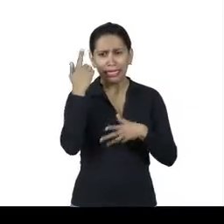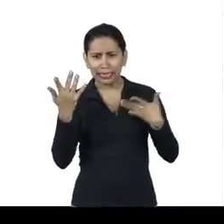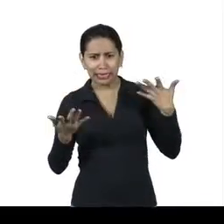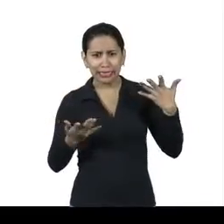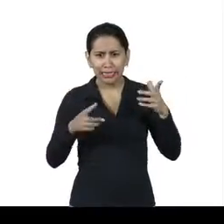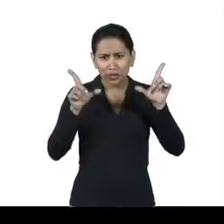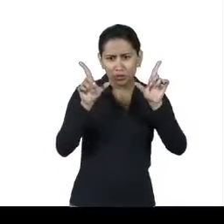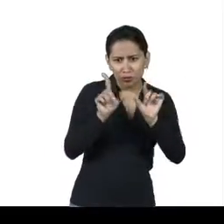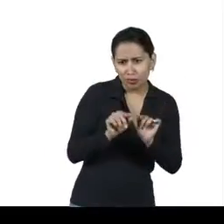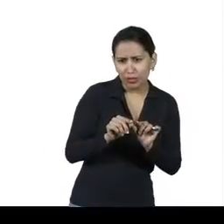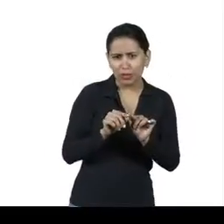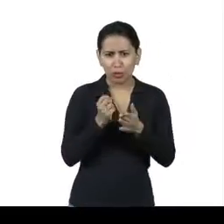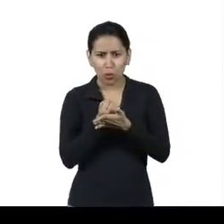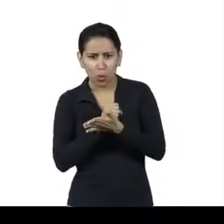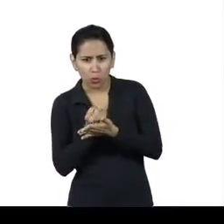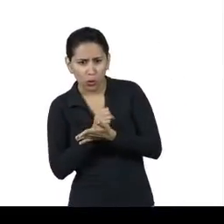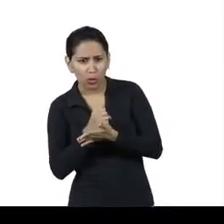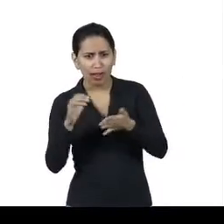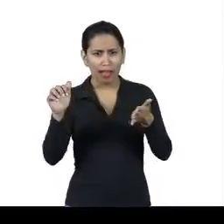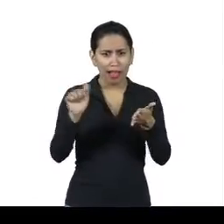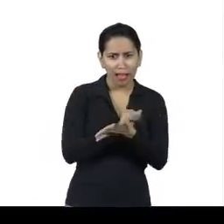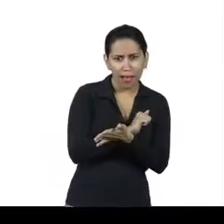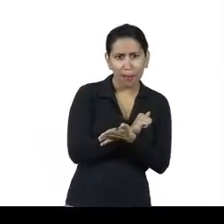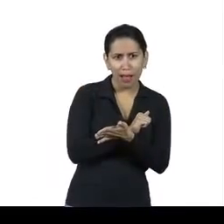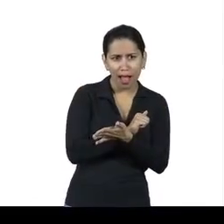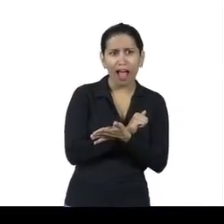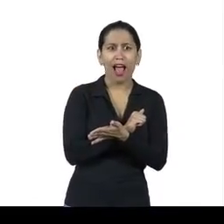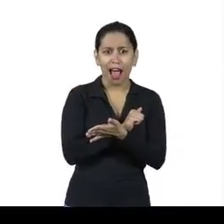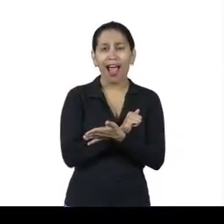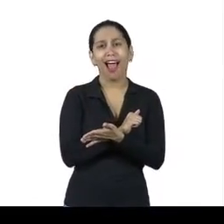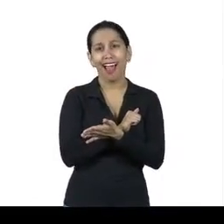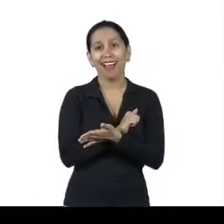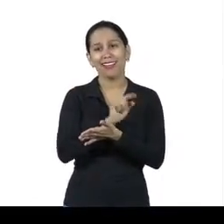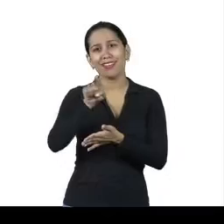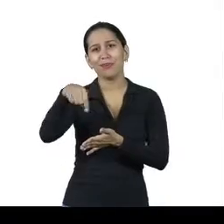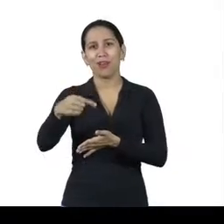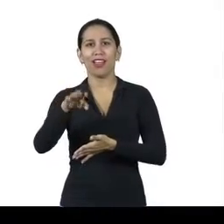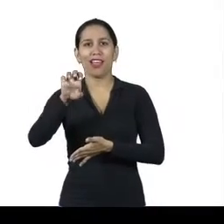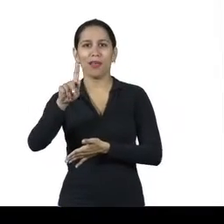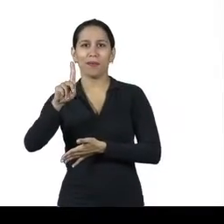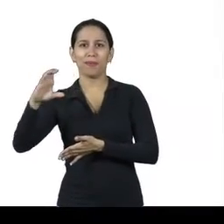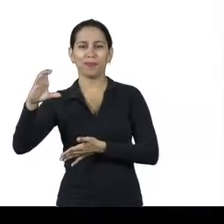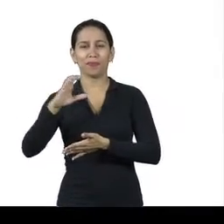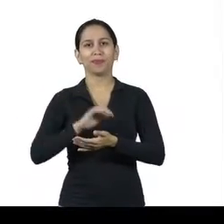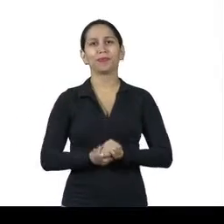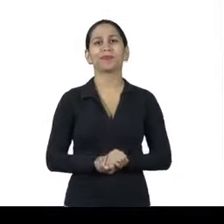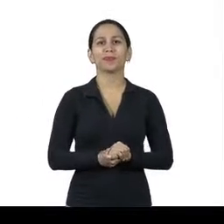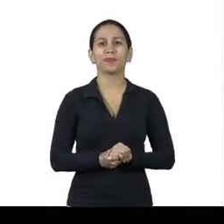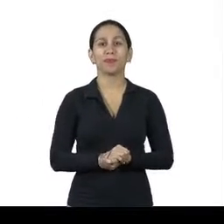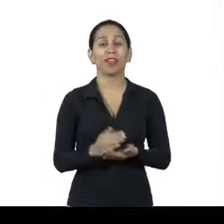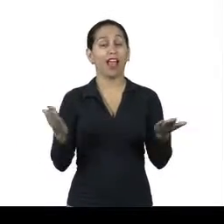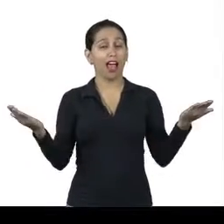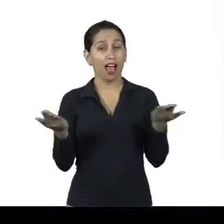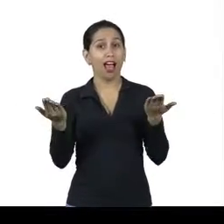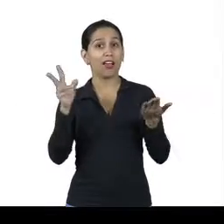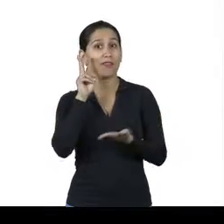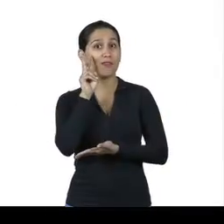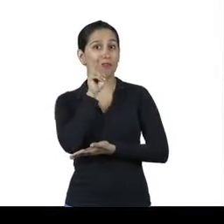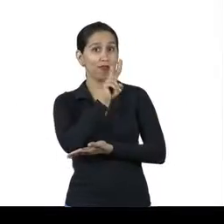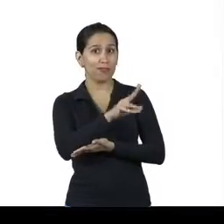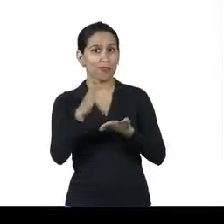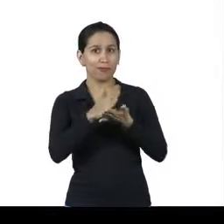ou reduzir o risco a níveis toleráveis com os EPCs. Agora vamos ver alguns equipamentos